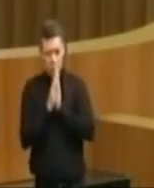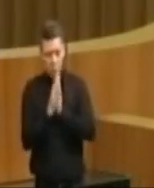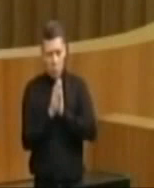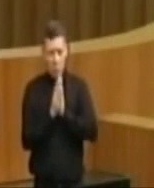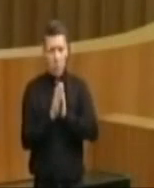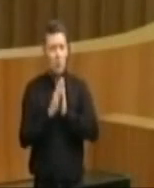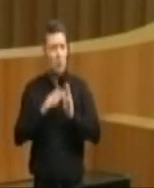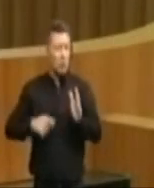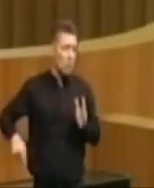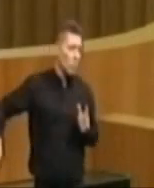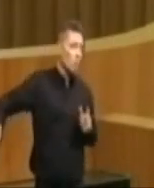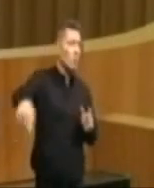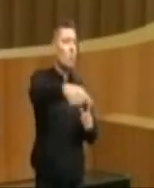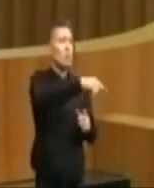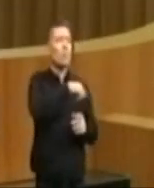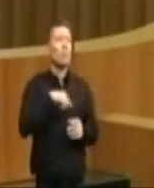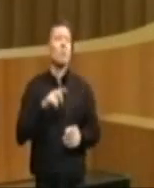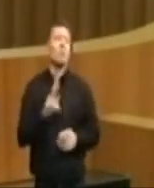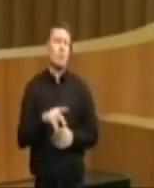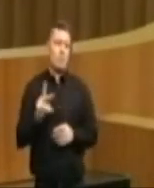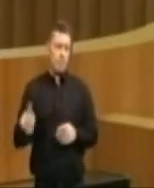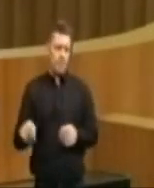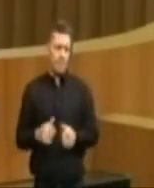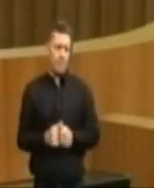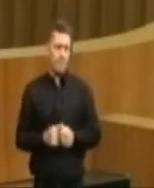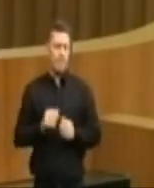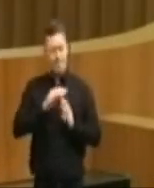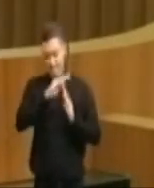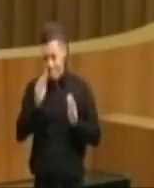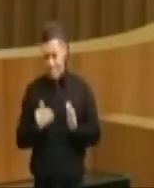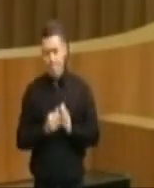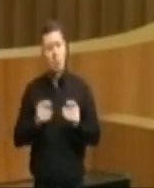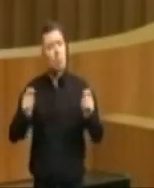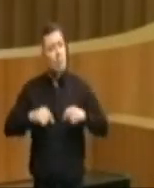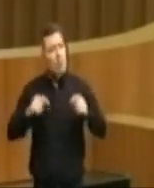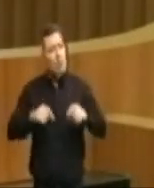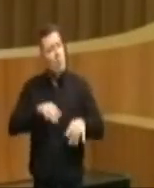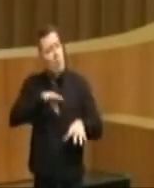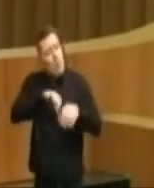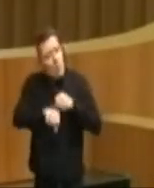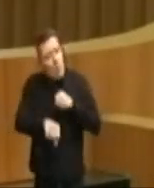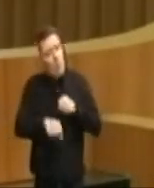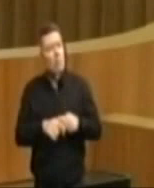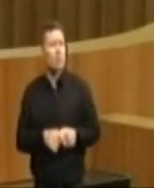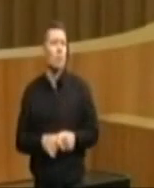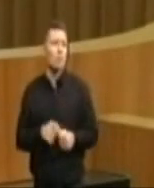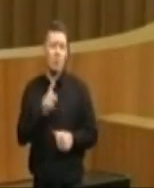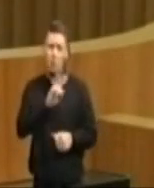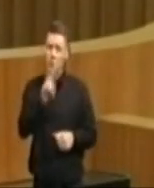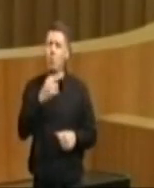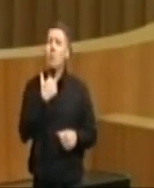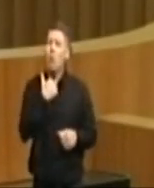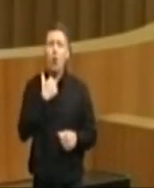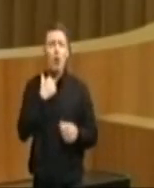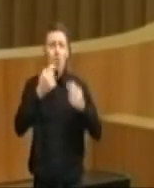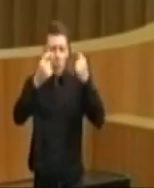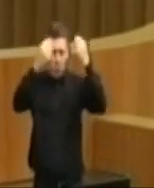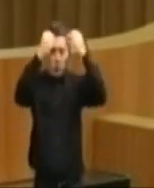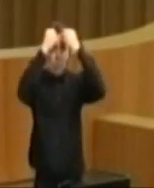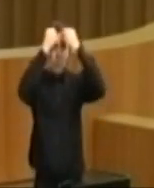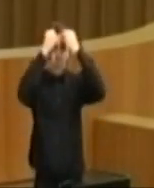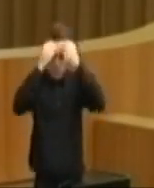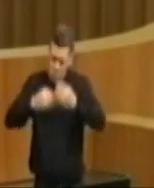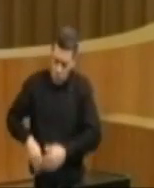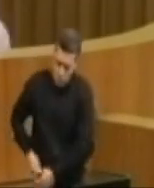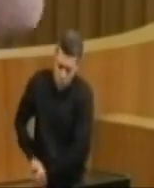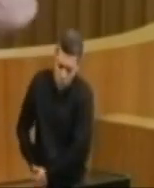categoria, generalizado. Todos os professores precisam de formação. E a formação não é para ele colocar dentro do bolso ou dentro da própria cabeça dele,